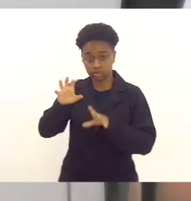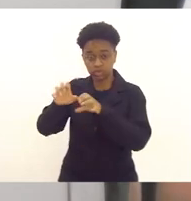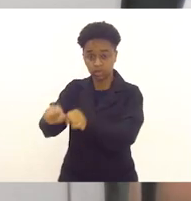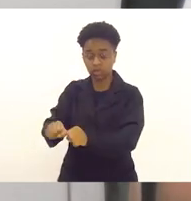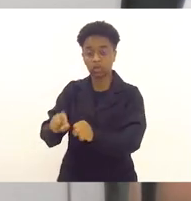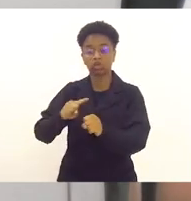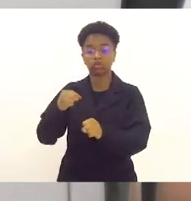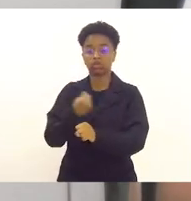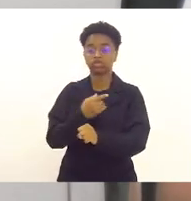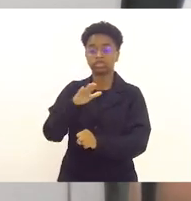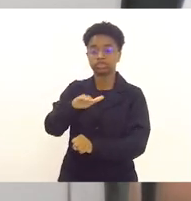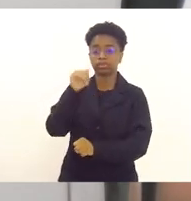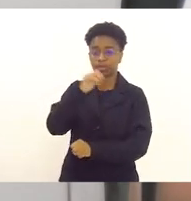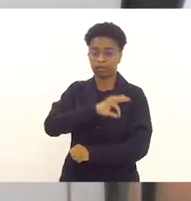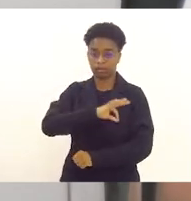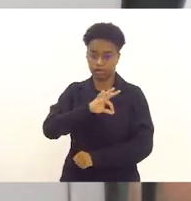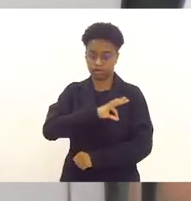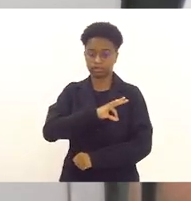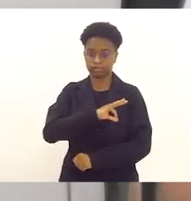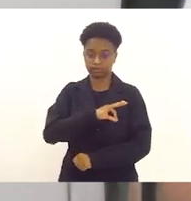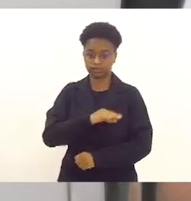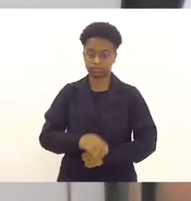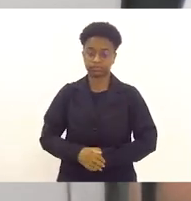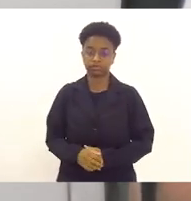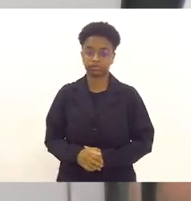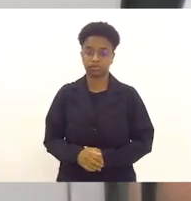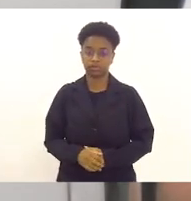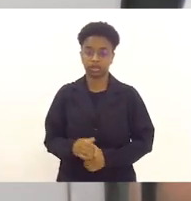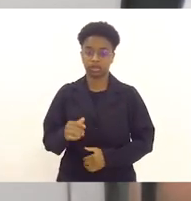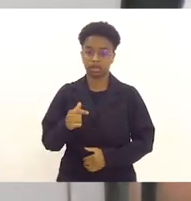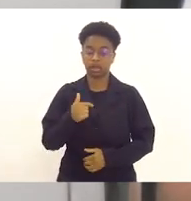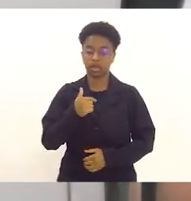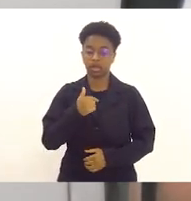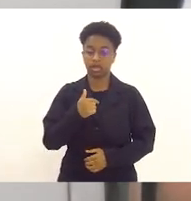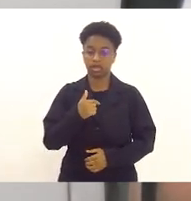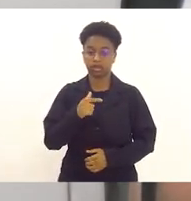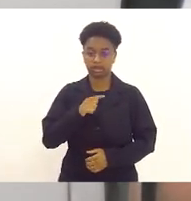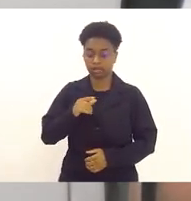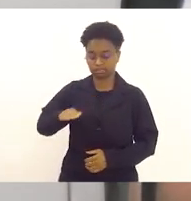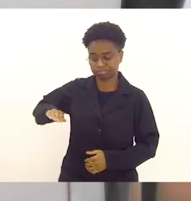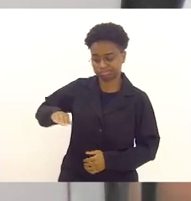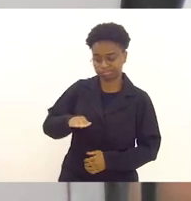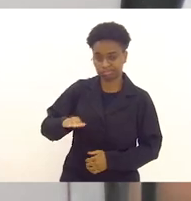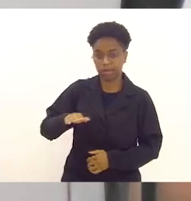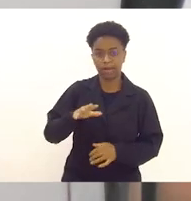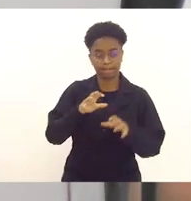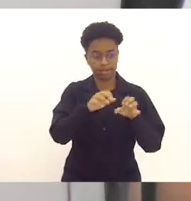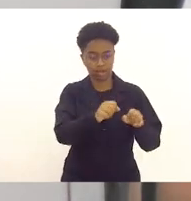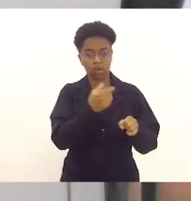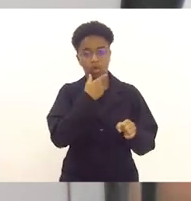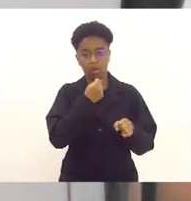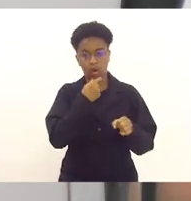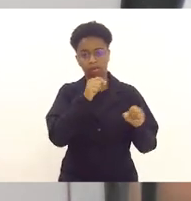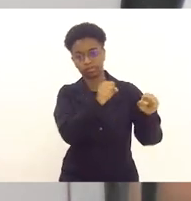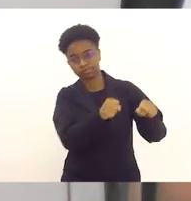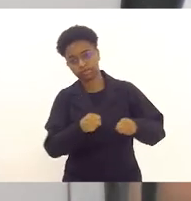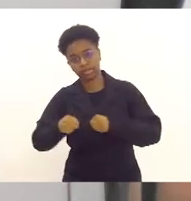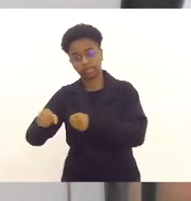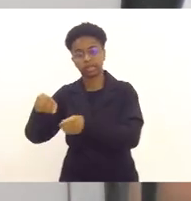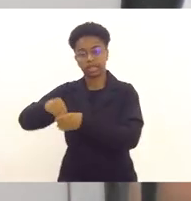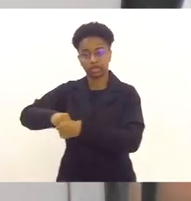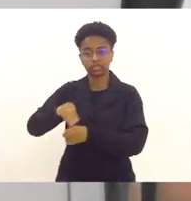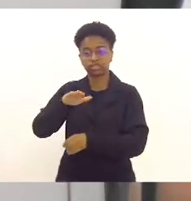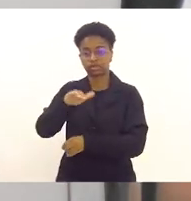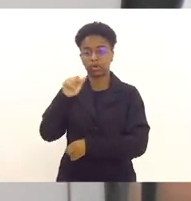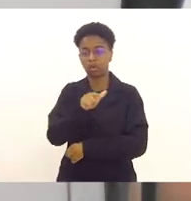gente a nova viatura que tinha ali perto vindo a viatura né nesse momento eles pegaram ou Colocaram ele dentro da viatura e chamaram outra